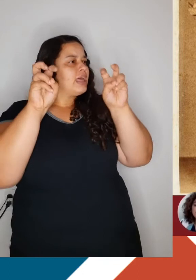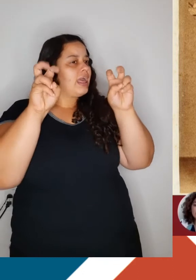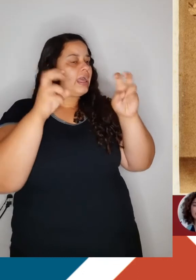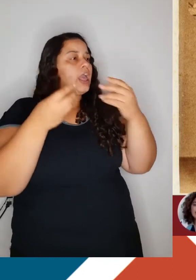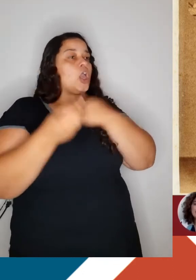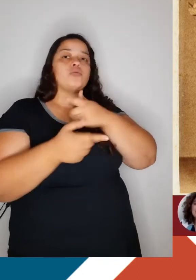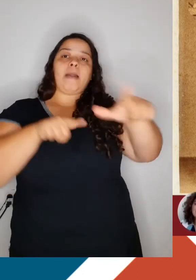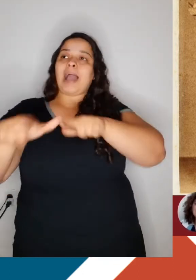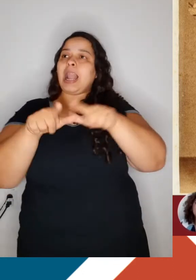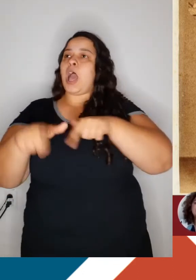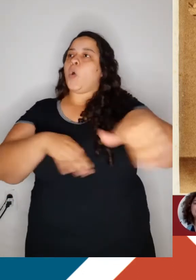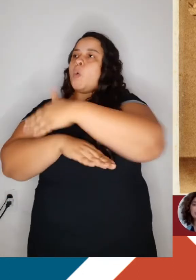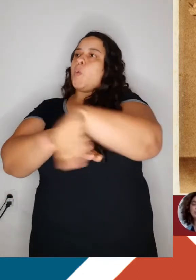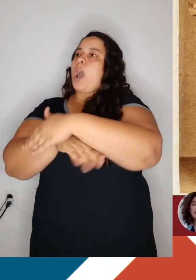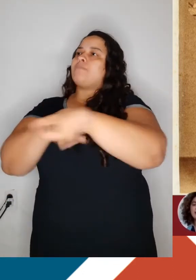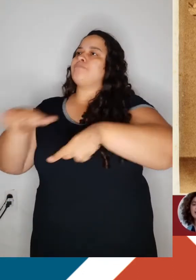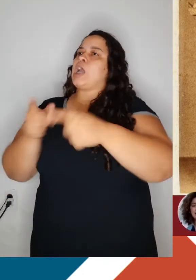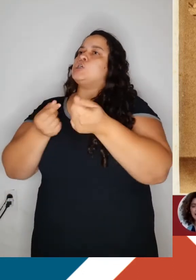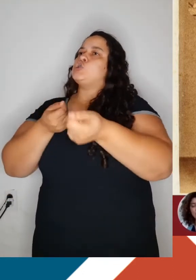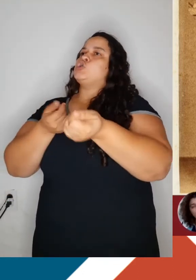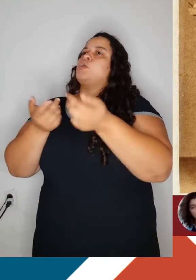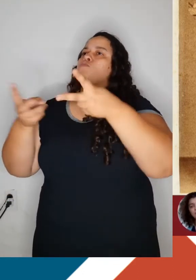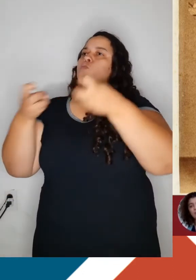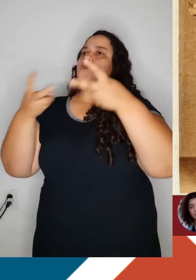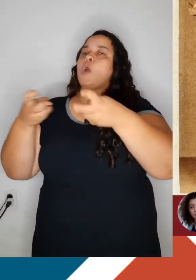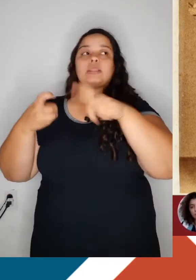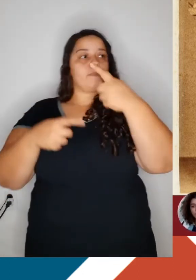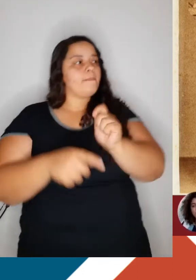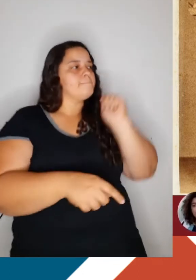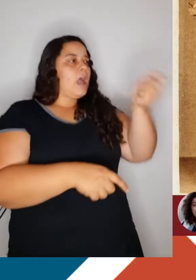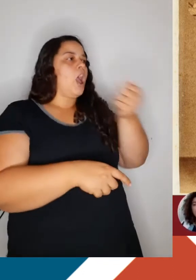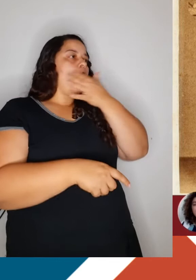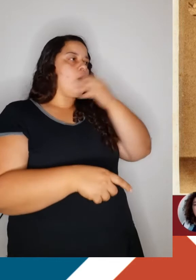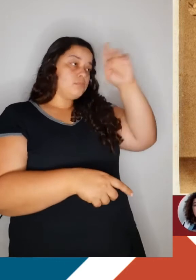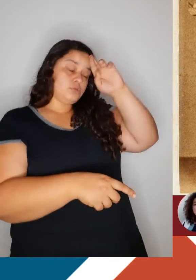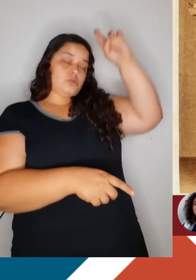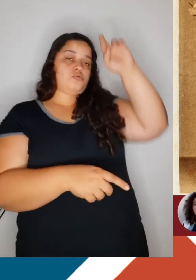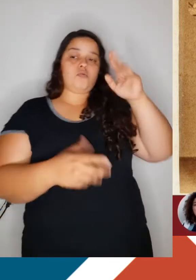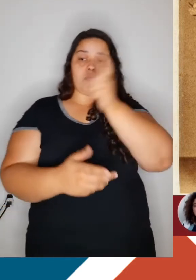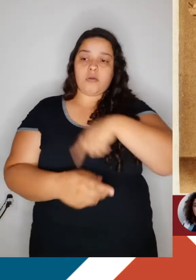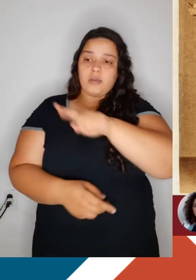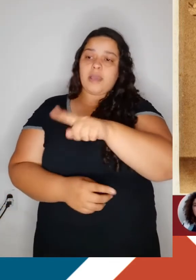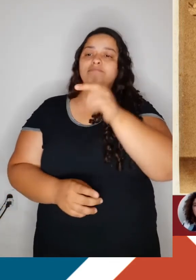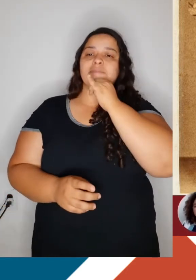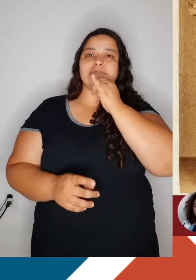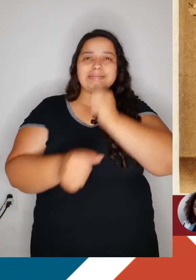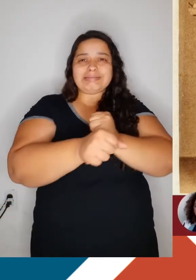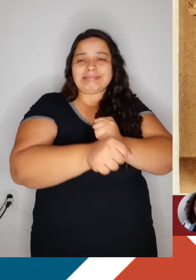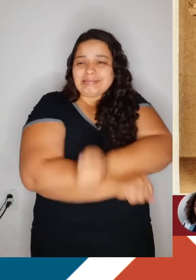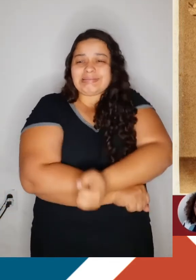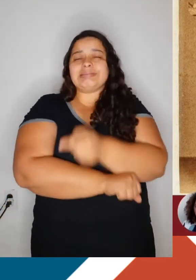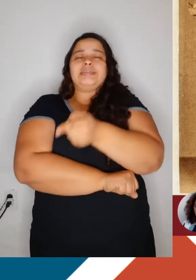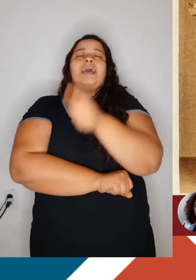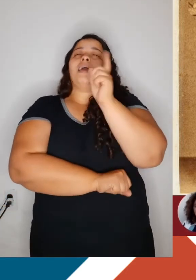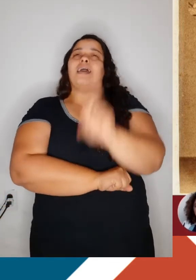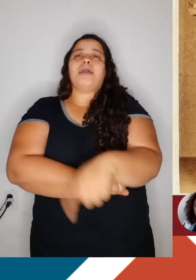seu senhor uma determinada quantia do que era arrecadado com os seus serviços. Essa modalidade de exploração de mão de